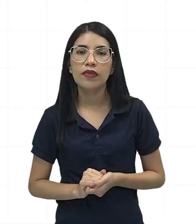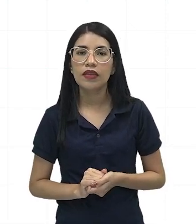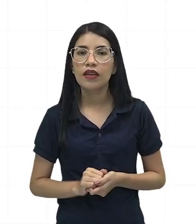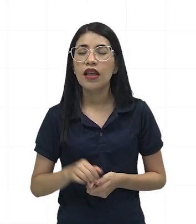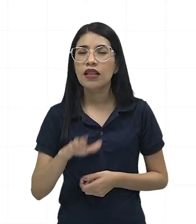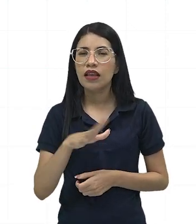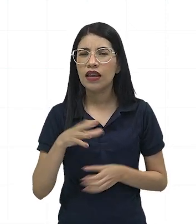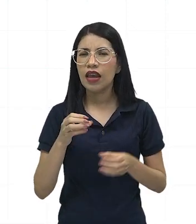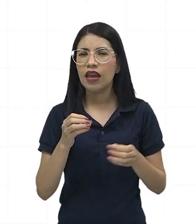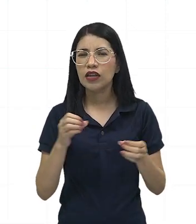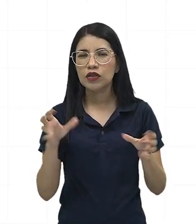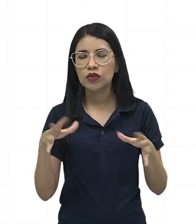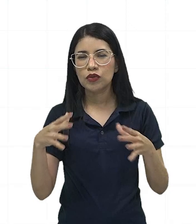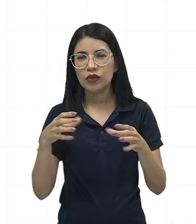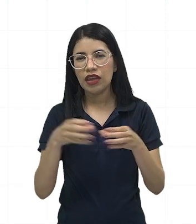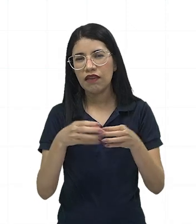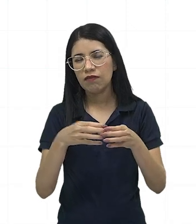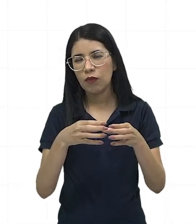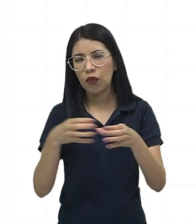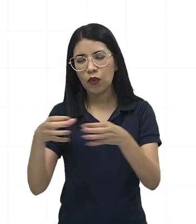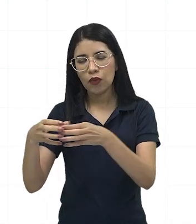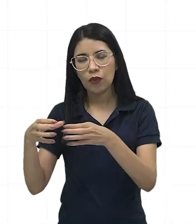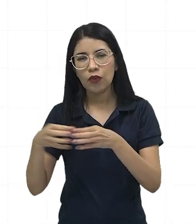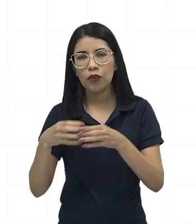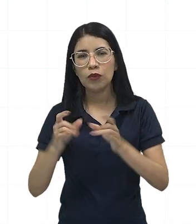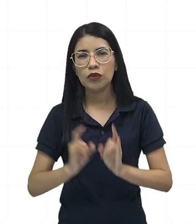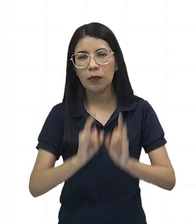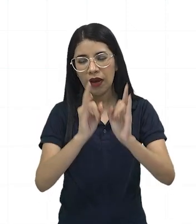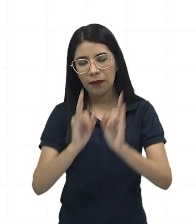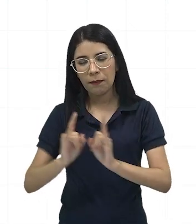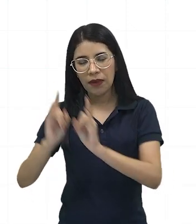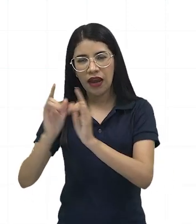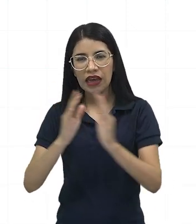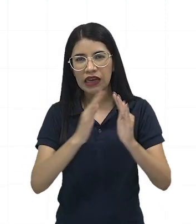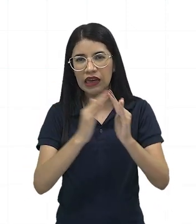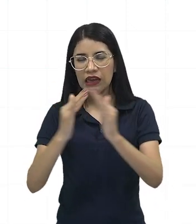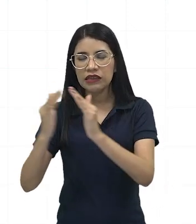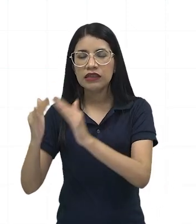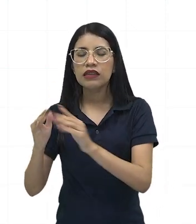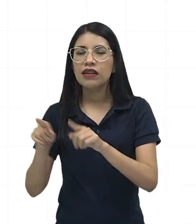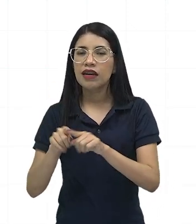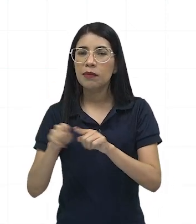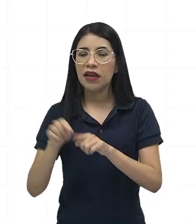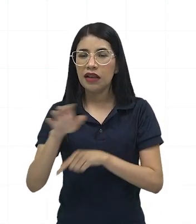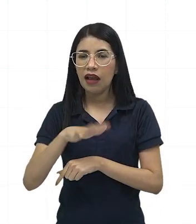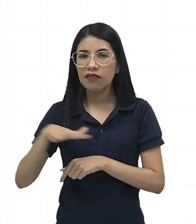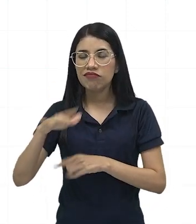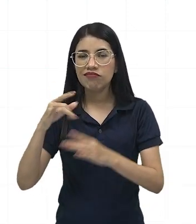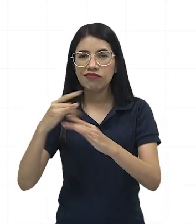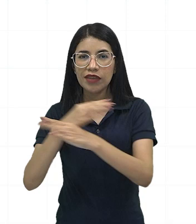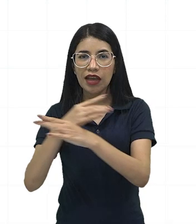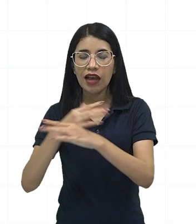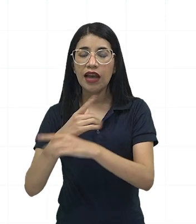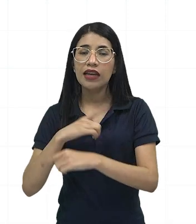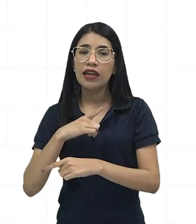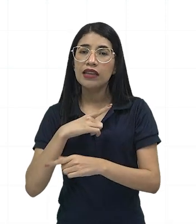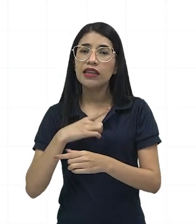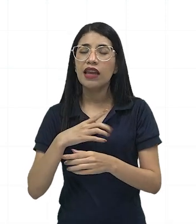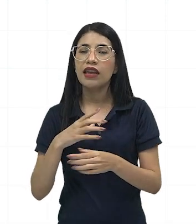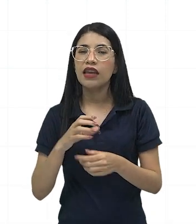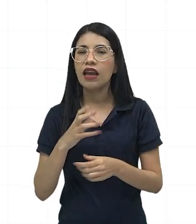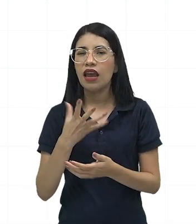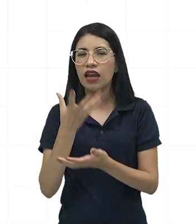pela aglomeração de construção nas grandes cidades, né? Isso ocasiona a retenção de calor